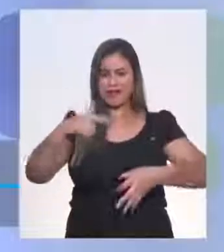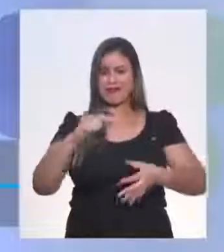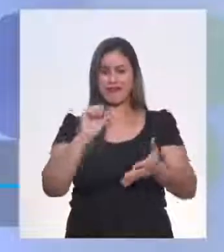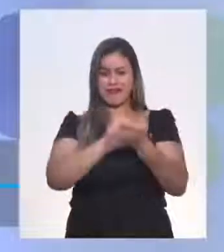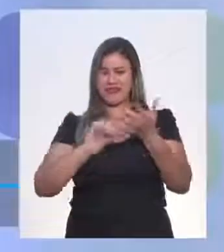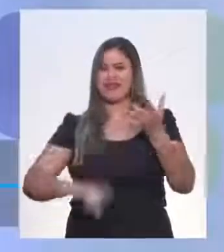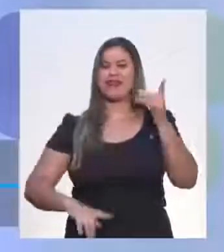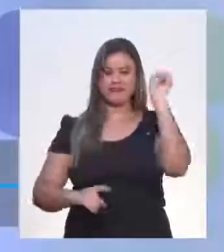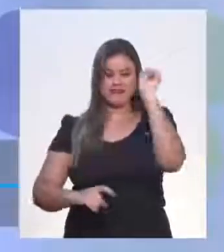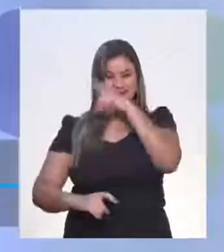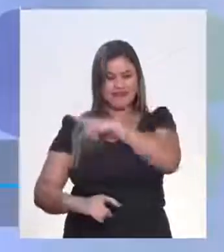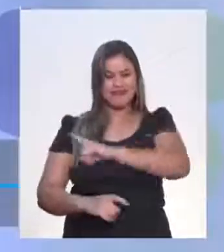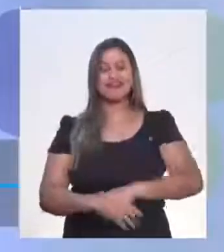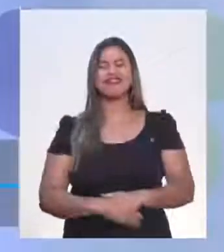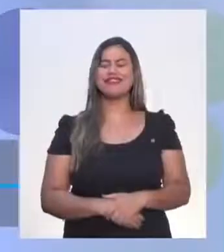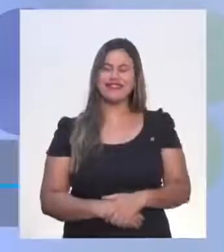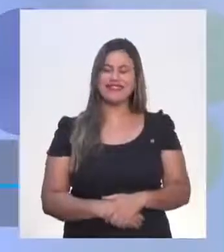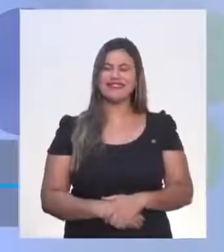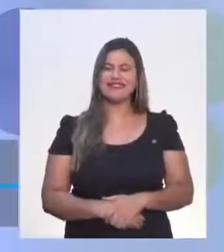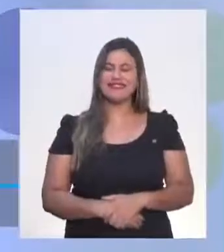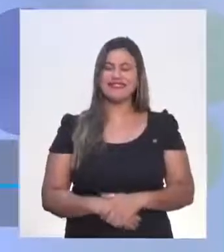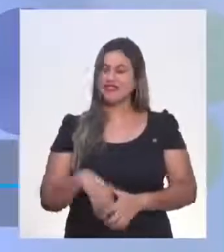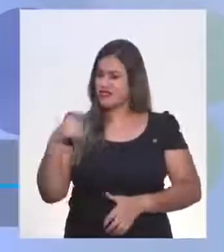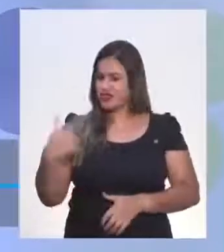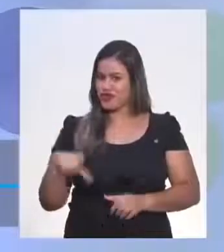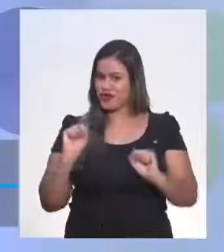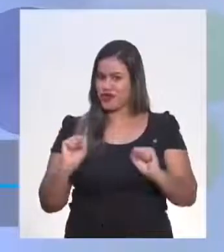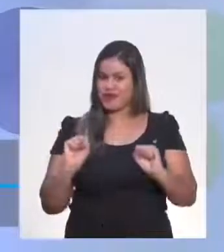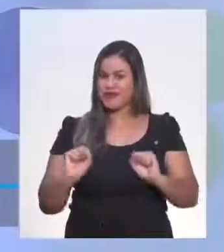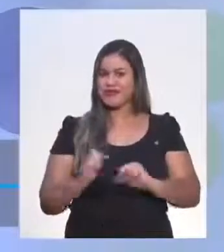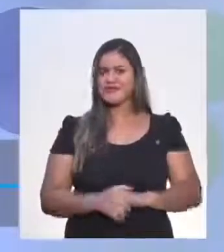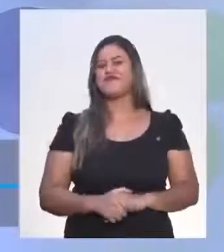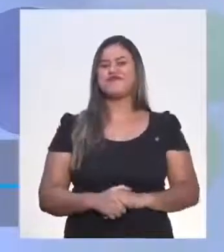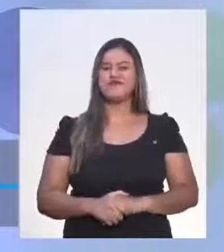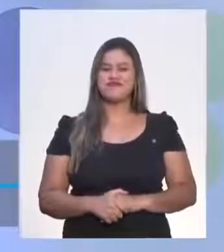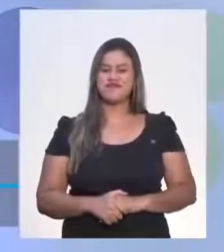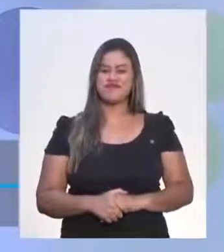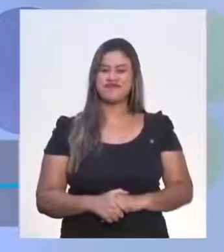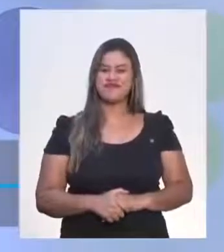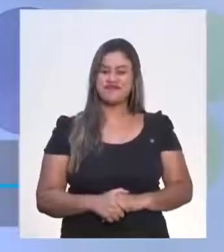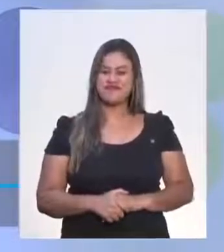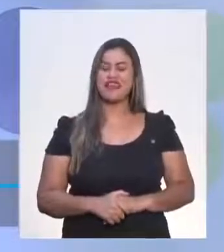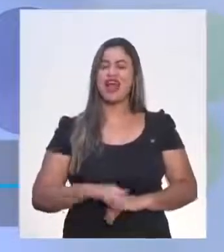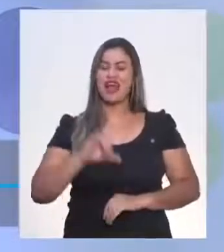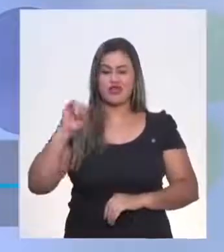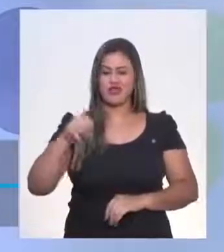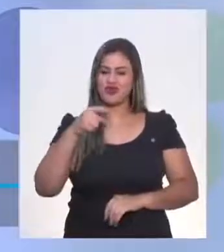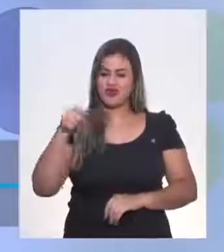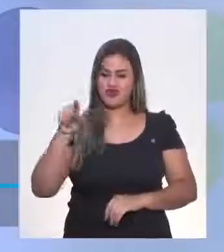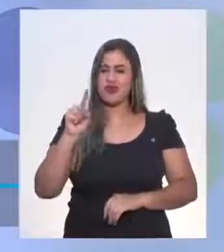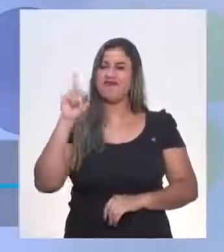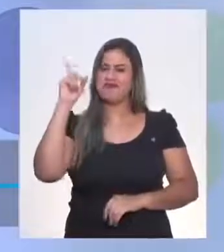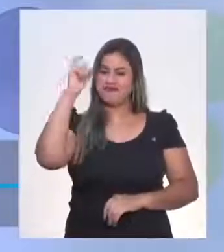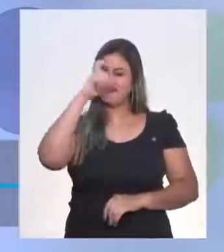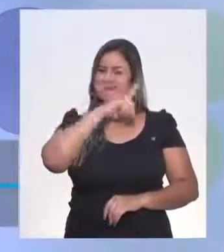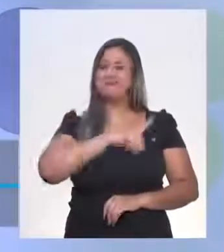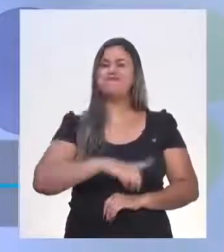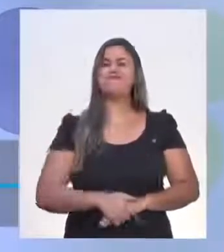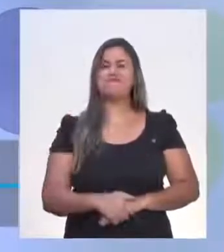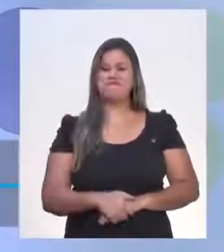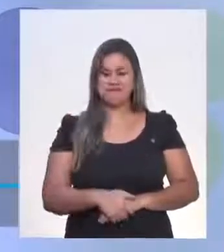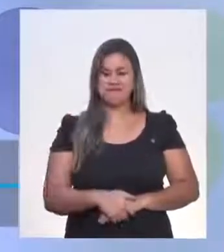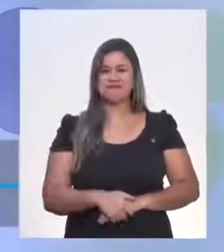atividade não dá e aí mais uma Nossa essa do João foi para acabar o jogo